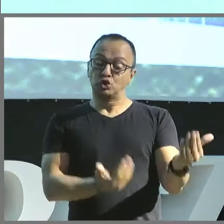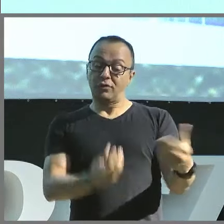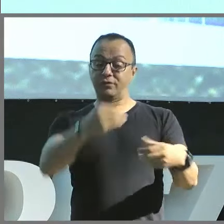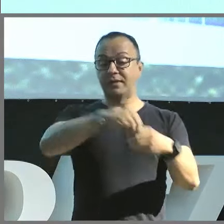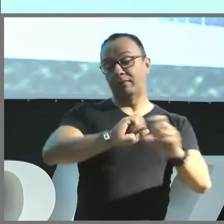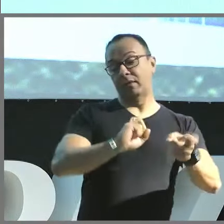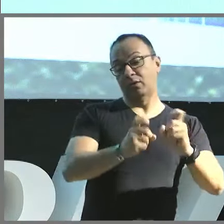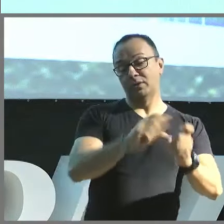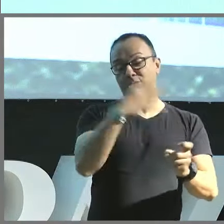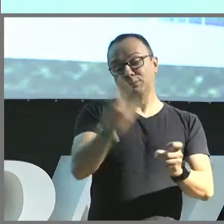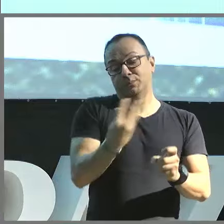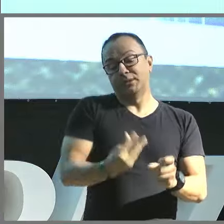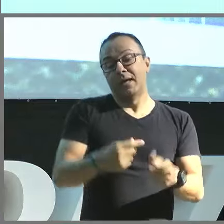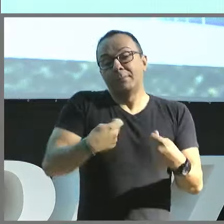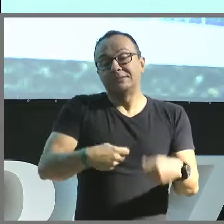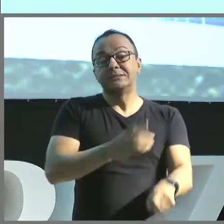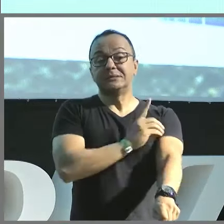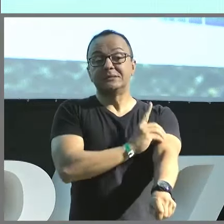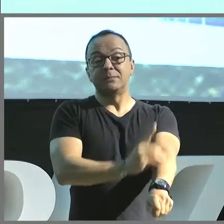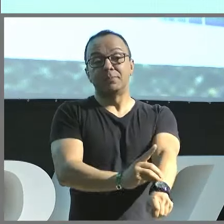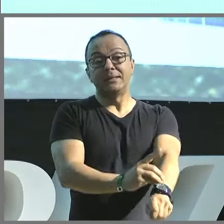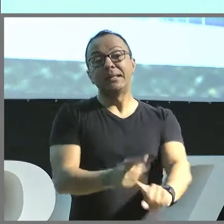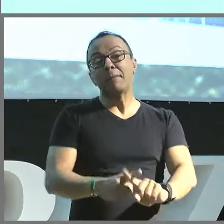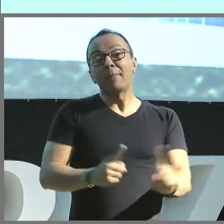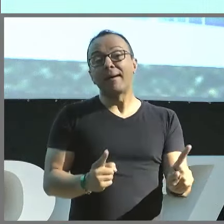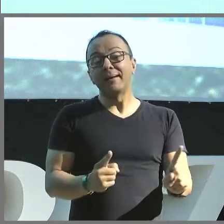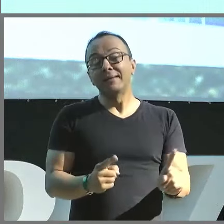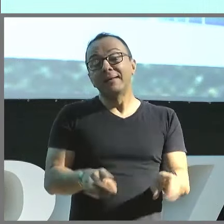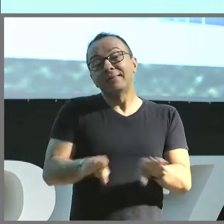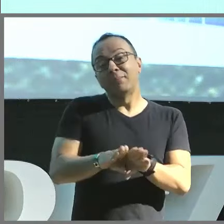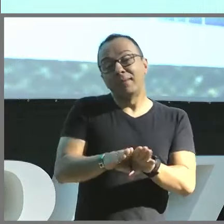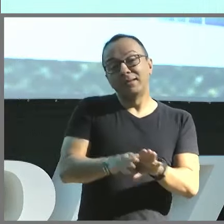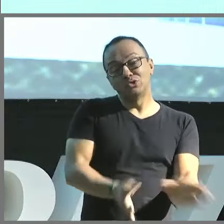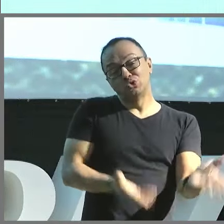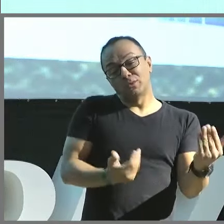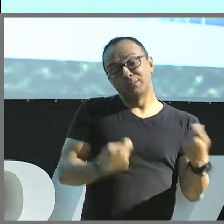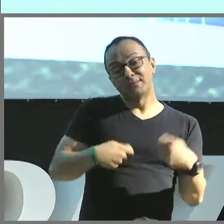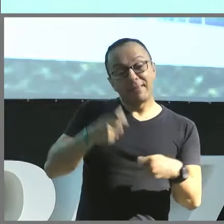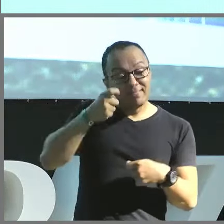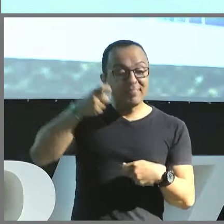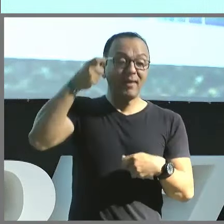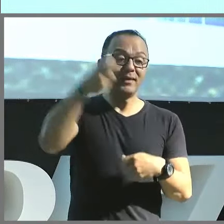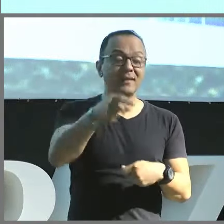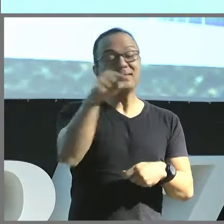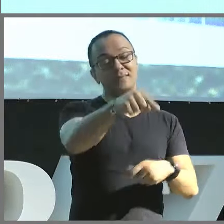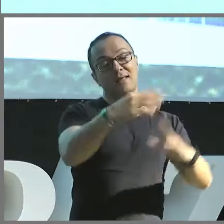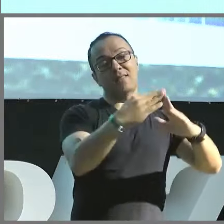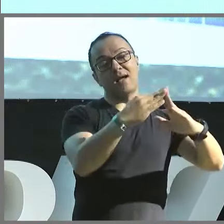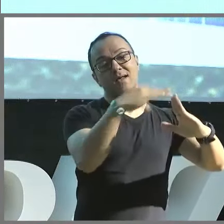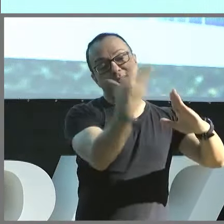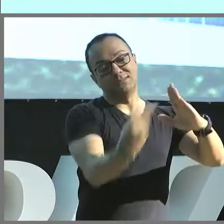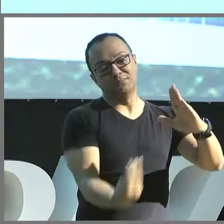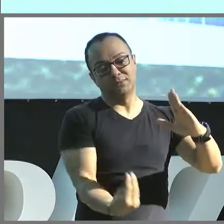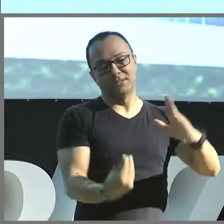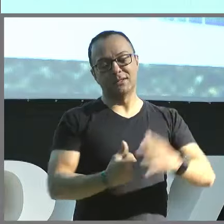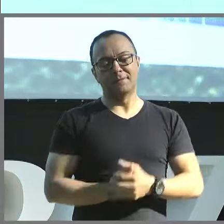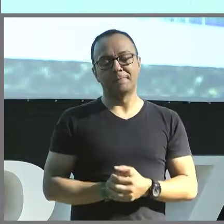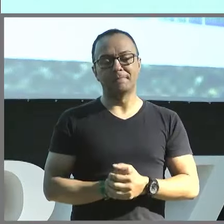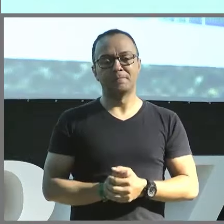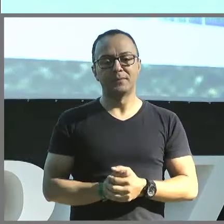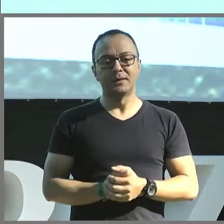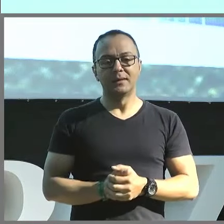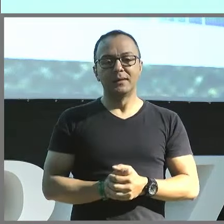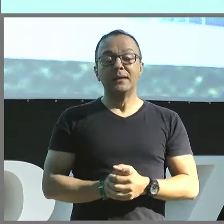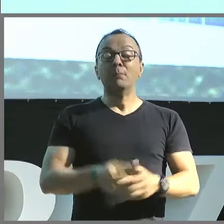quando atendemos às necessidades. O jovem de hoje precisa acessar o Espiritismo para conhecer Jesus